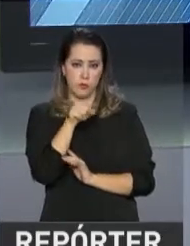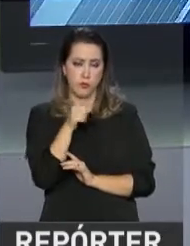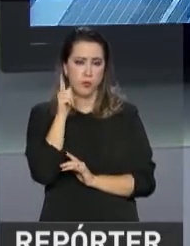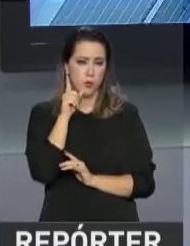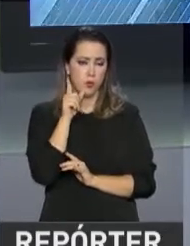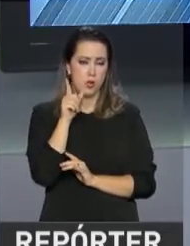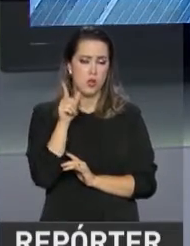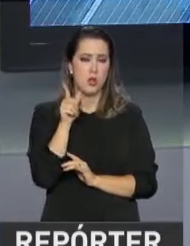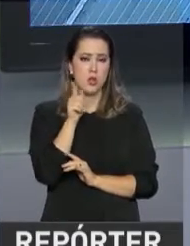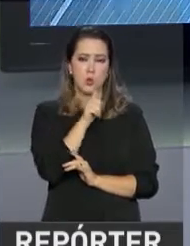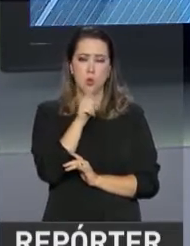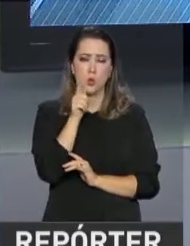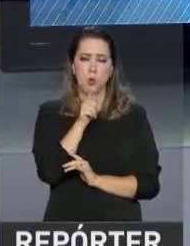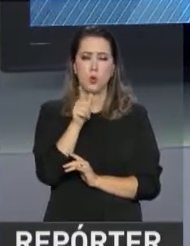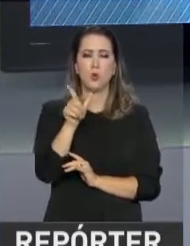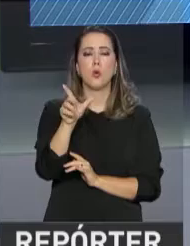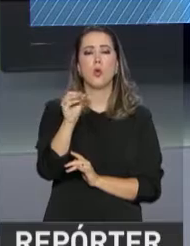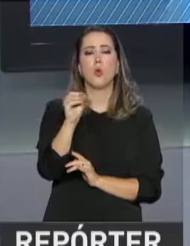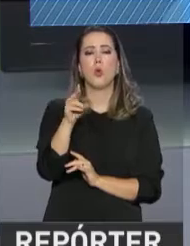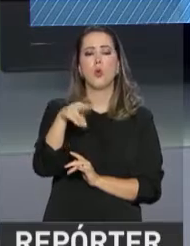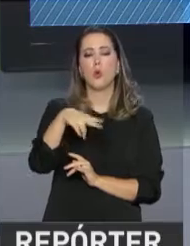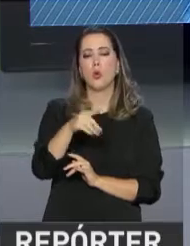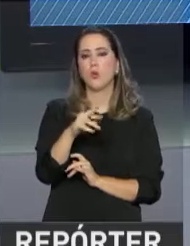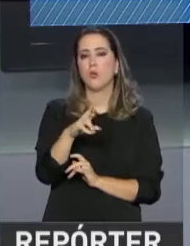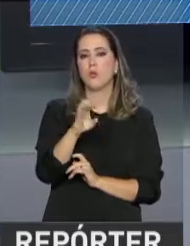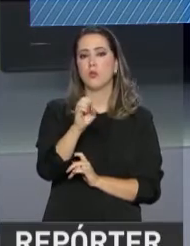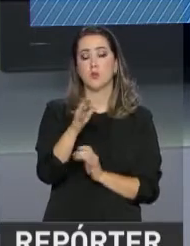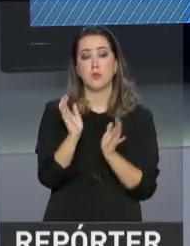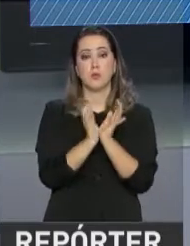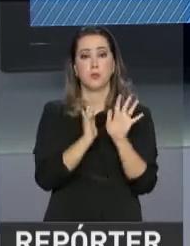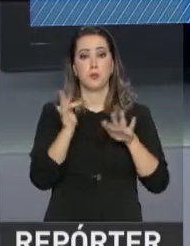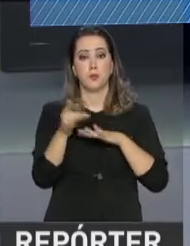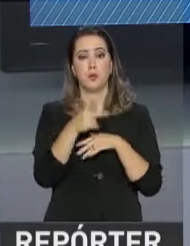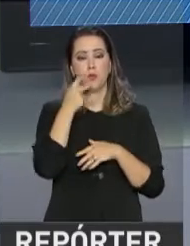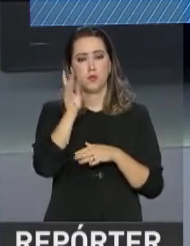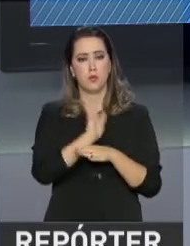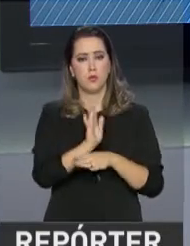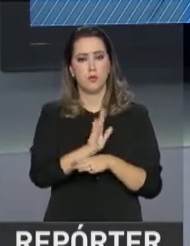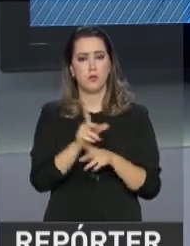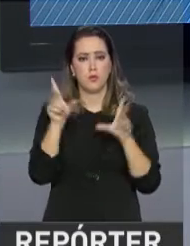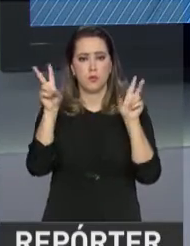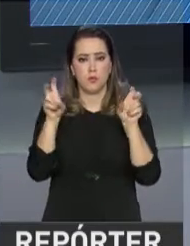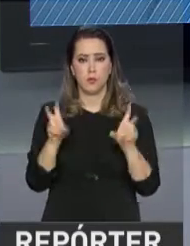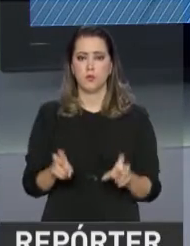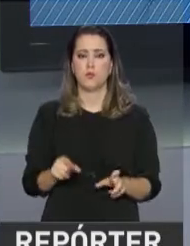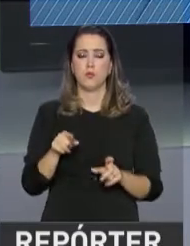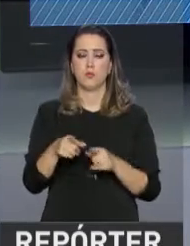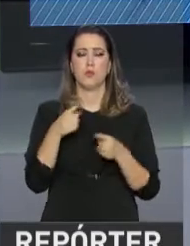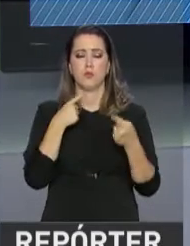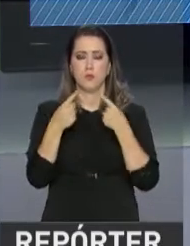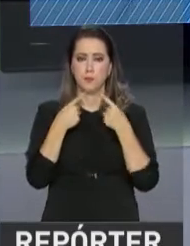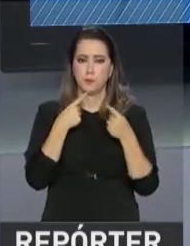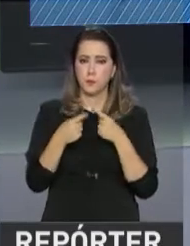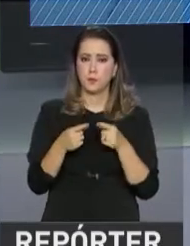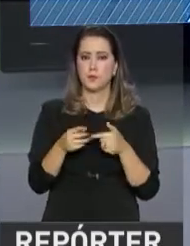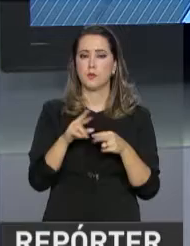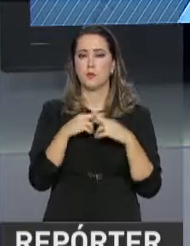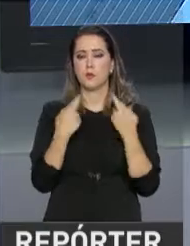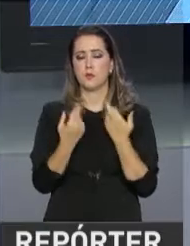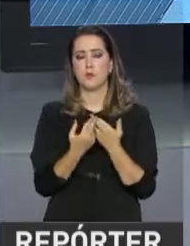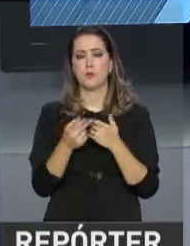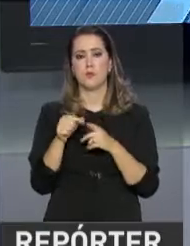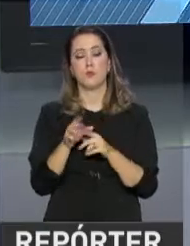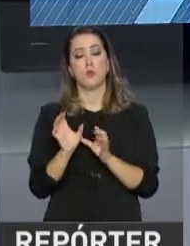pelas redes sociais meirelles divulgou um vídeo em que comenta os temas tratados nesta reunião como o interesse dos investidores